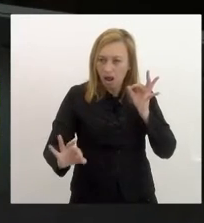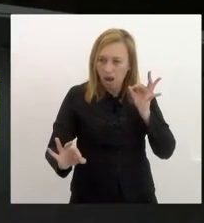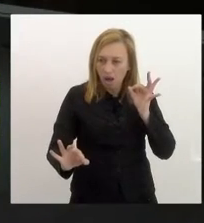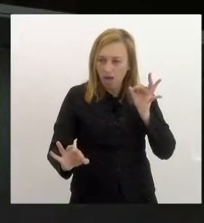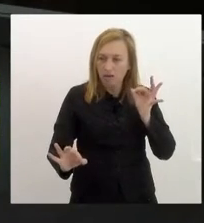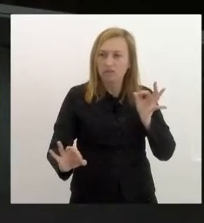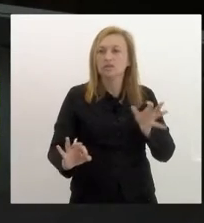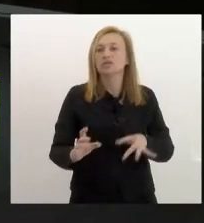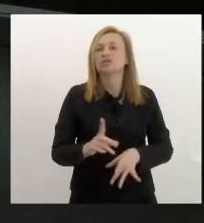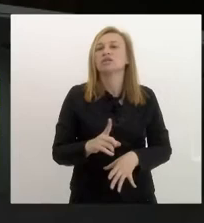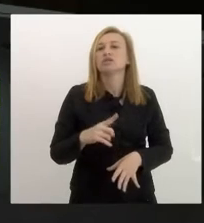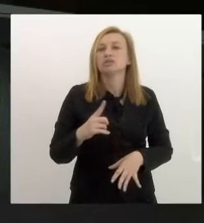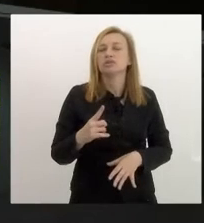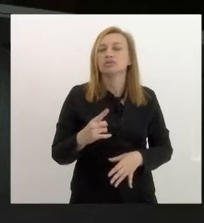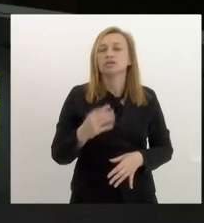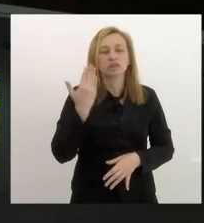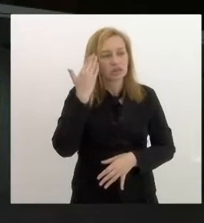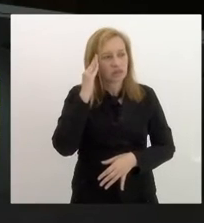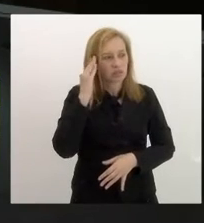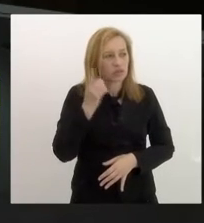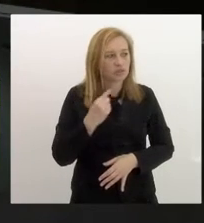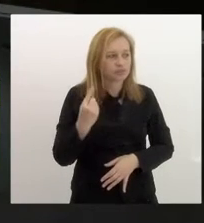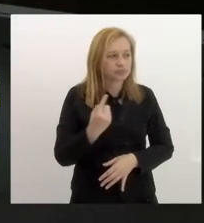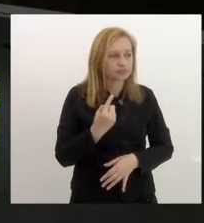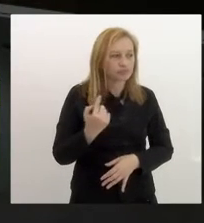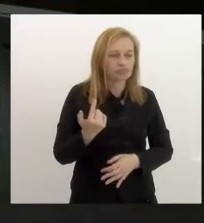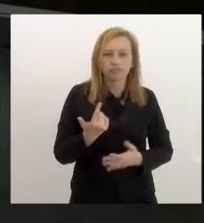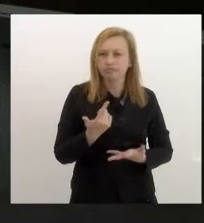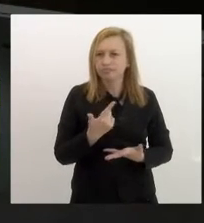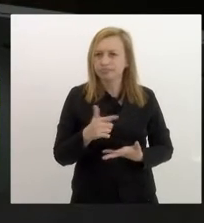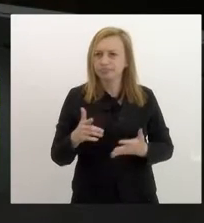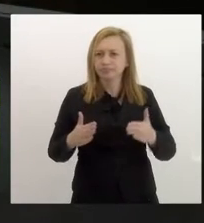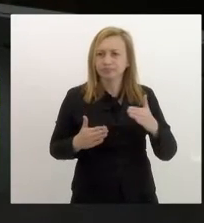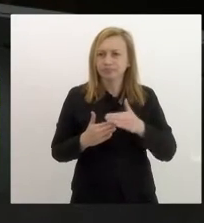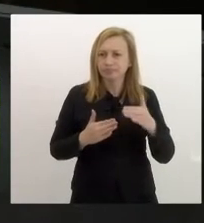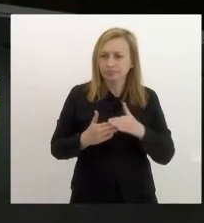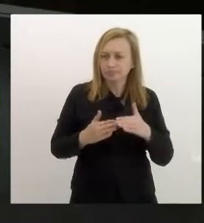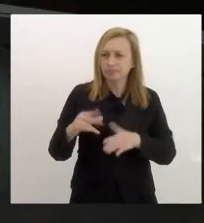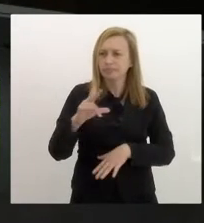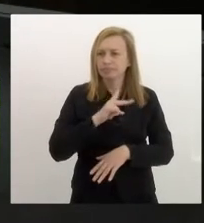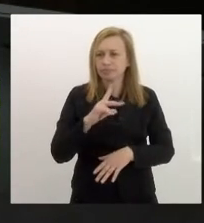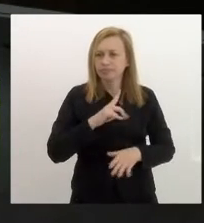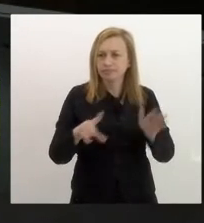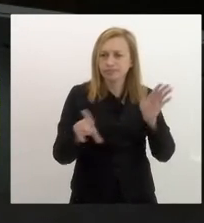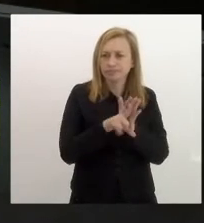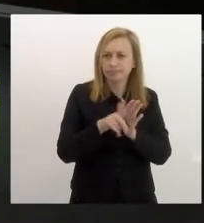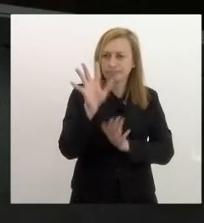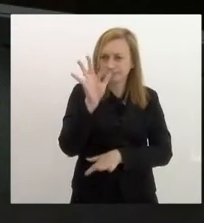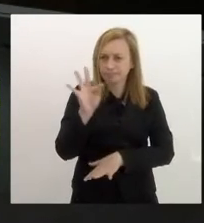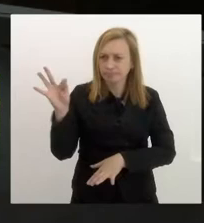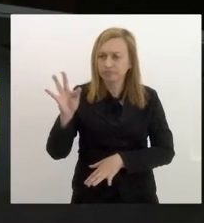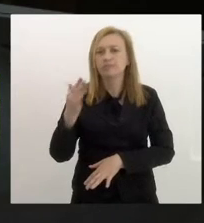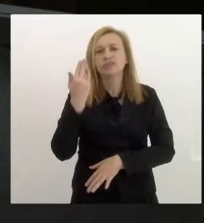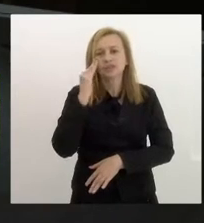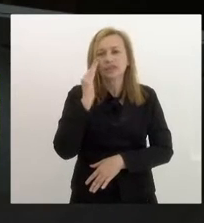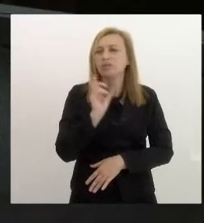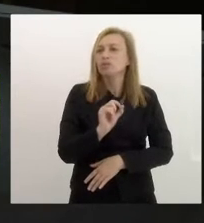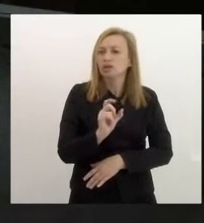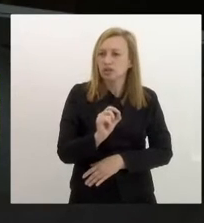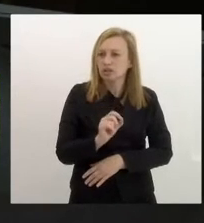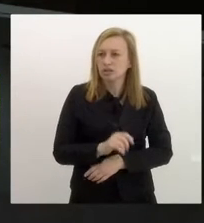a nosso juízo é como não existe esse limitador na própria lei federal a gente